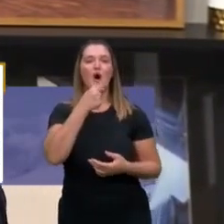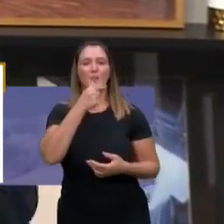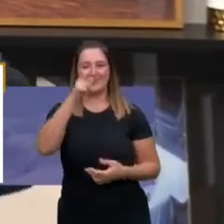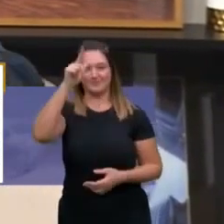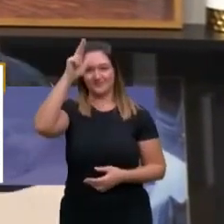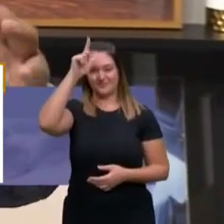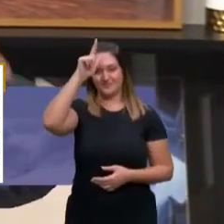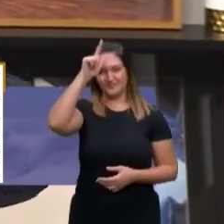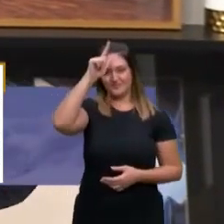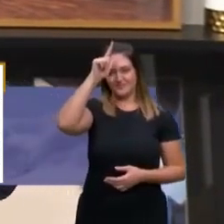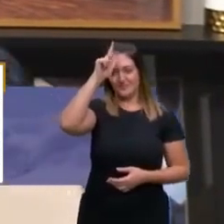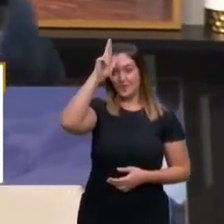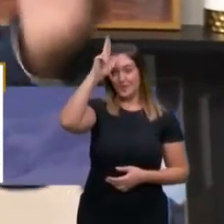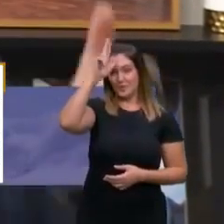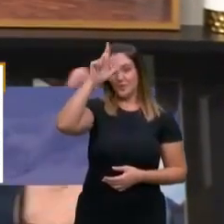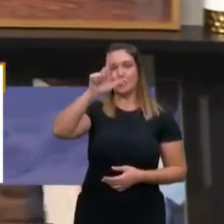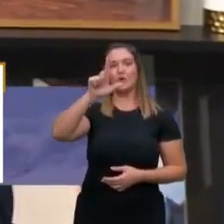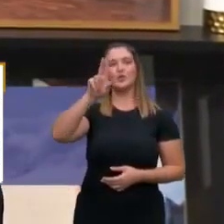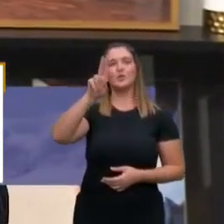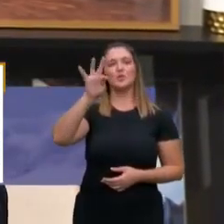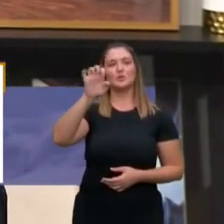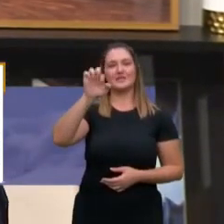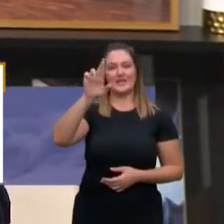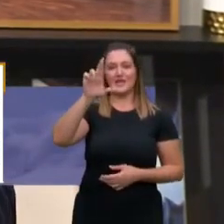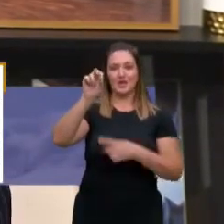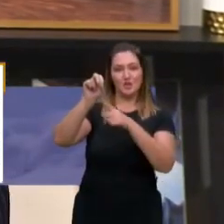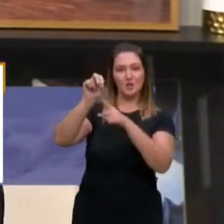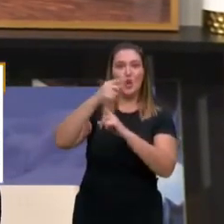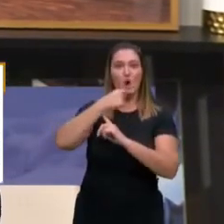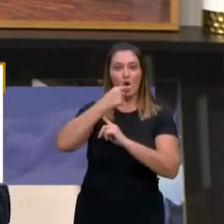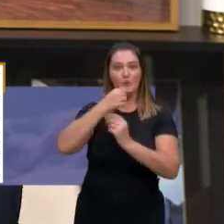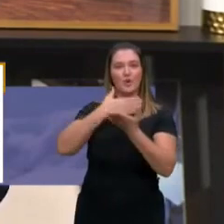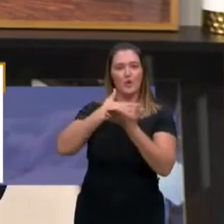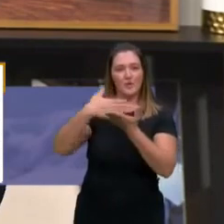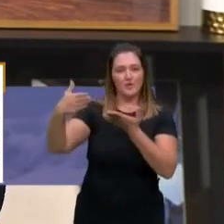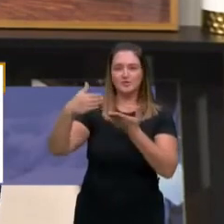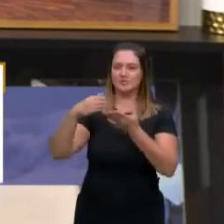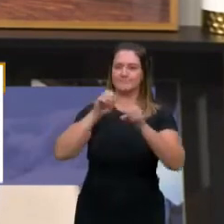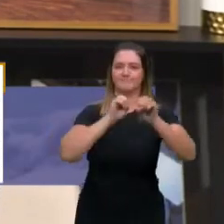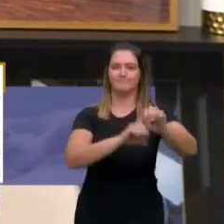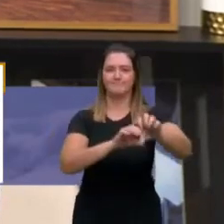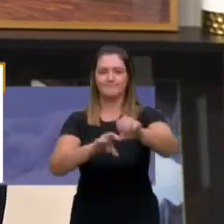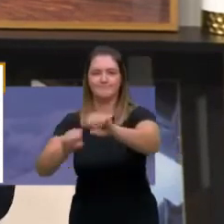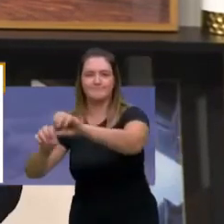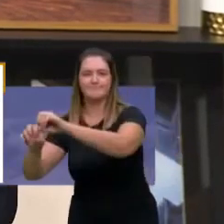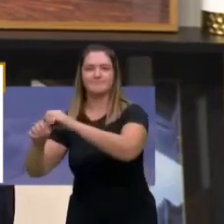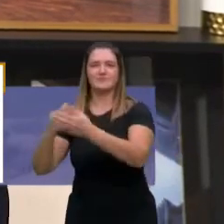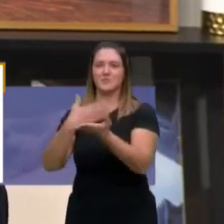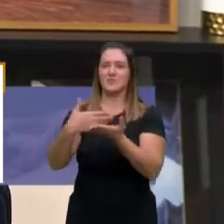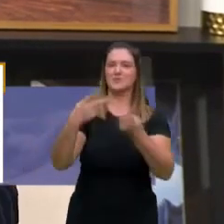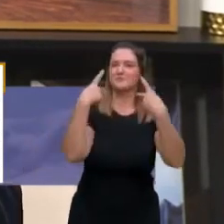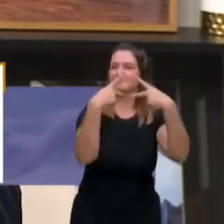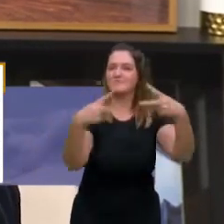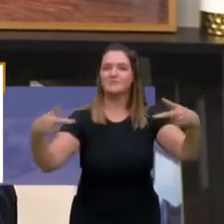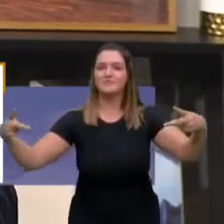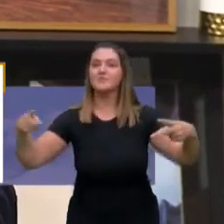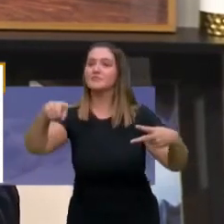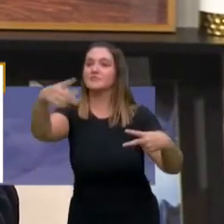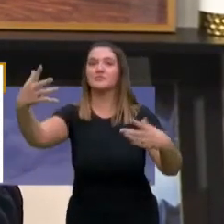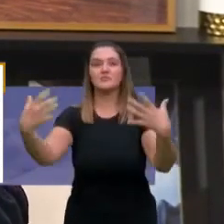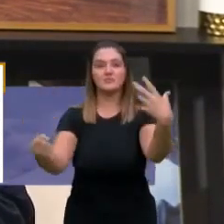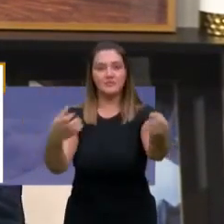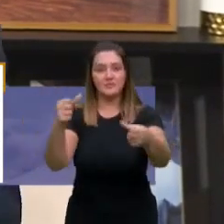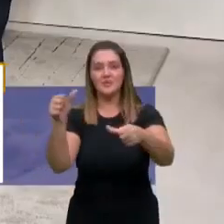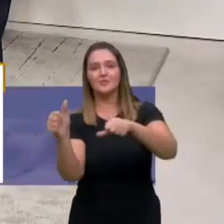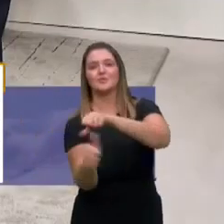Lutero. Depois seguiu com outros reformadores para que a verdade pudesse ser preservada e pudesse chegar até os